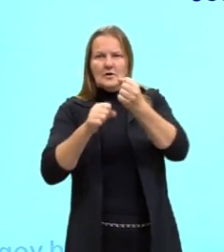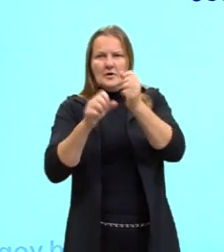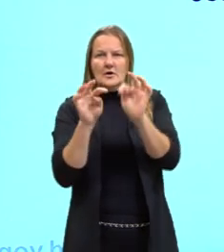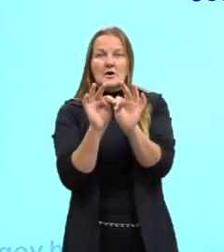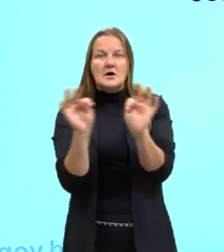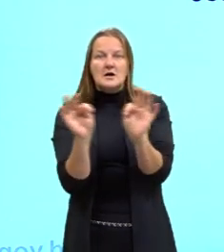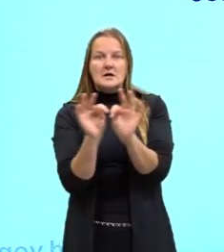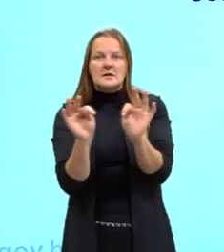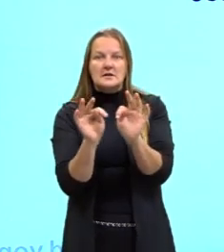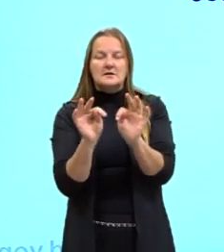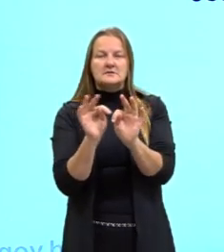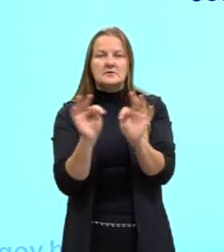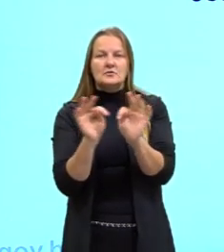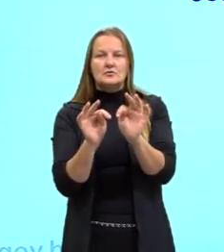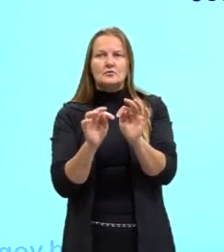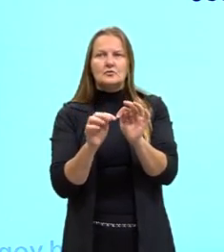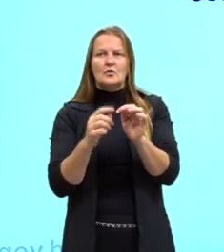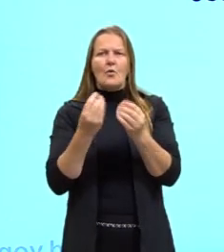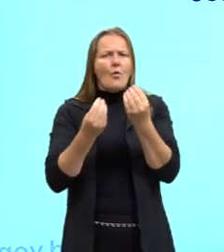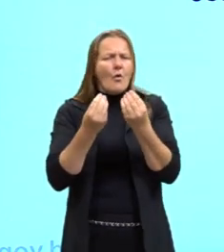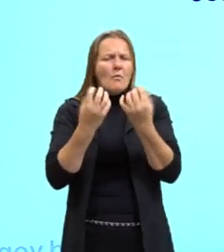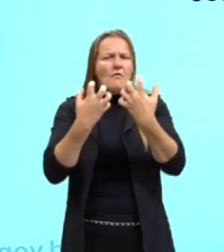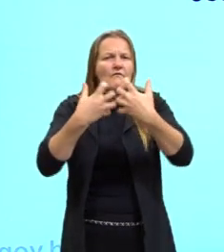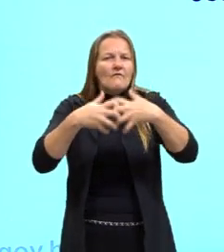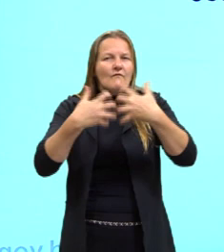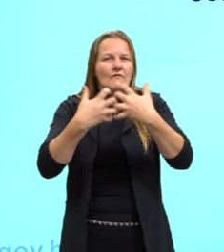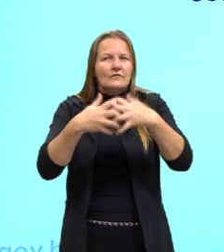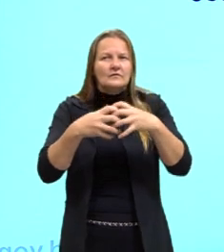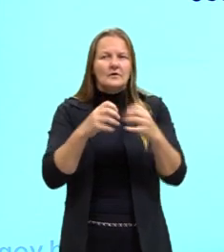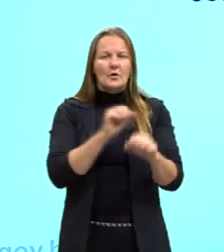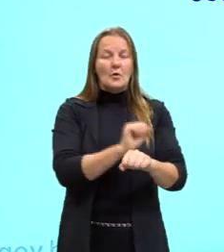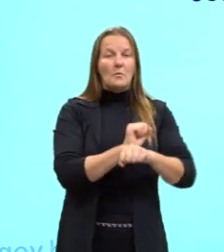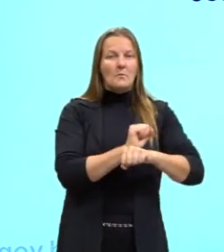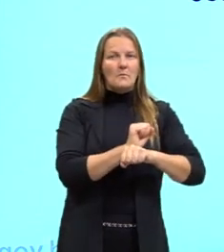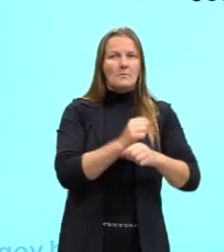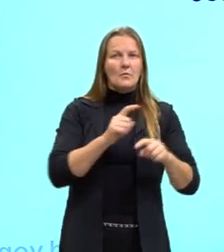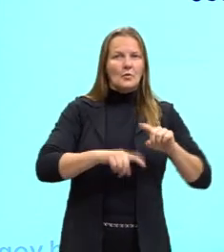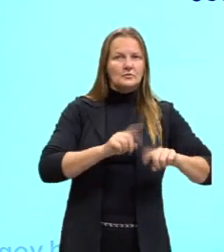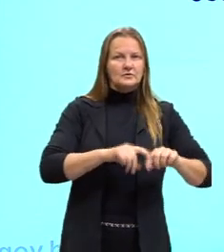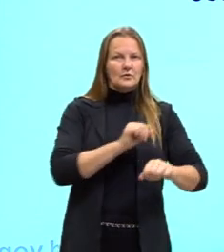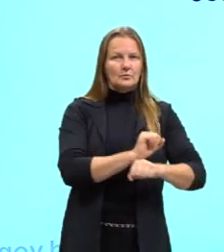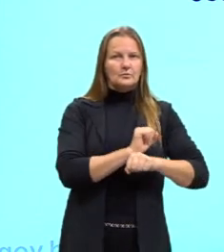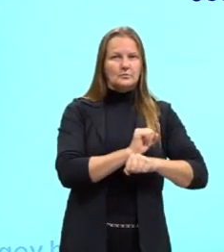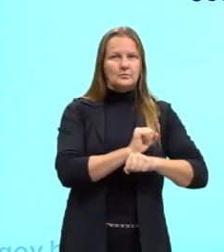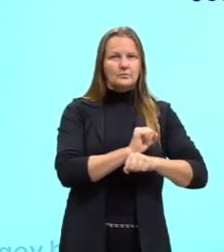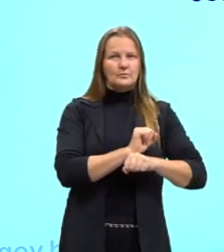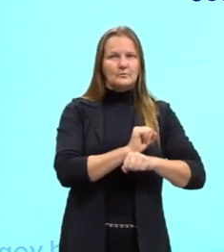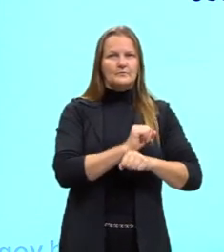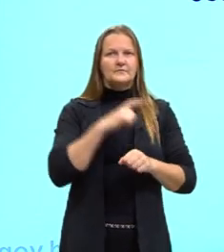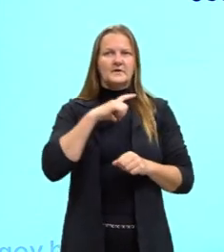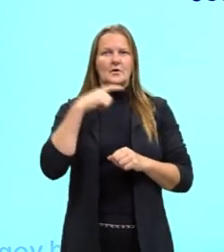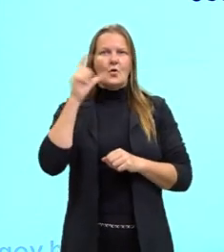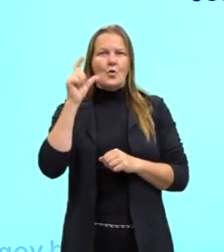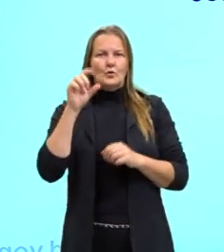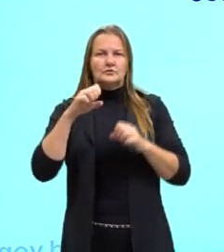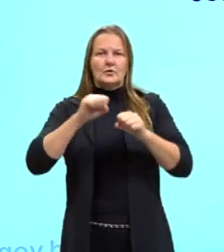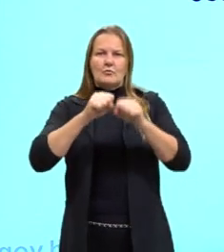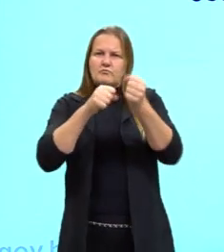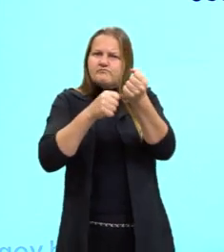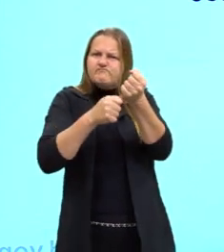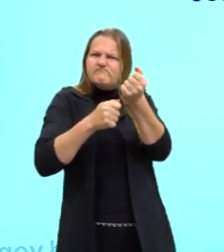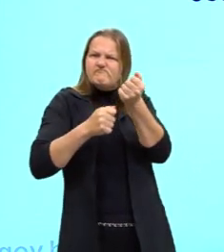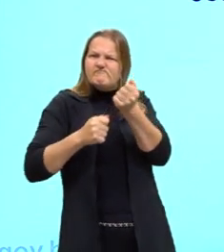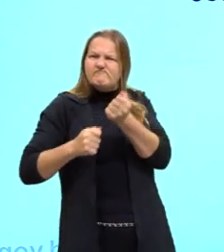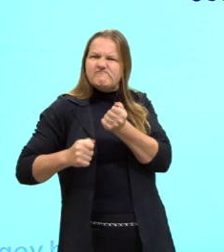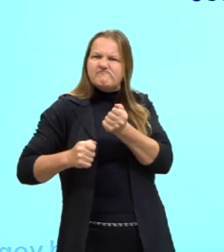EA força de tensão como esse objeto aquele tá parado a gente precisa haver né Outra força aqui para fazer com